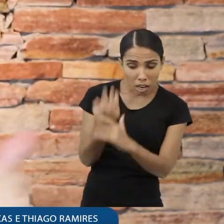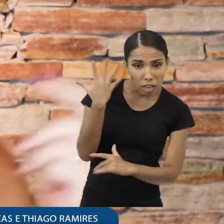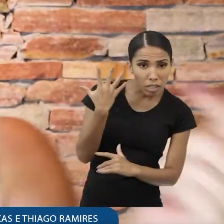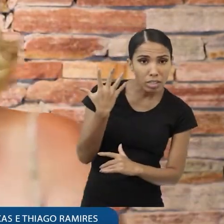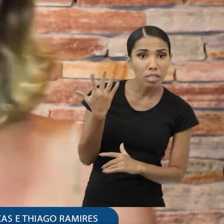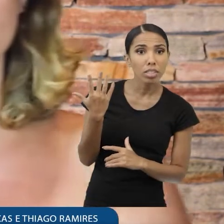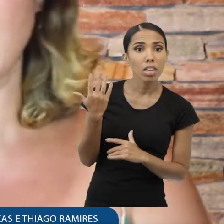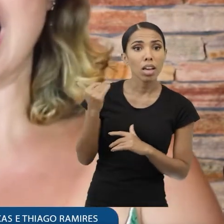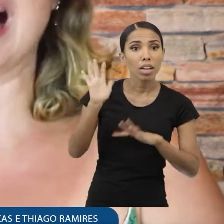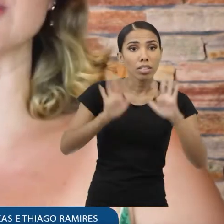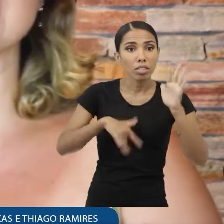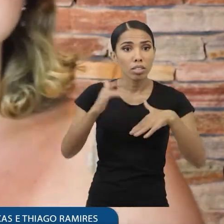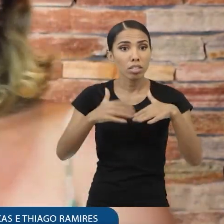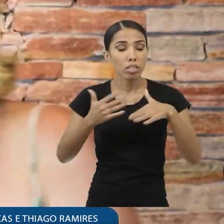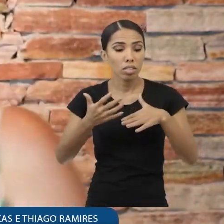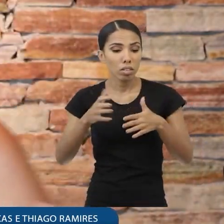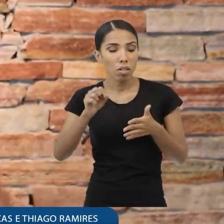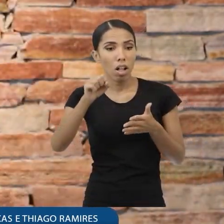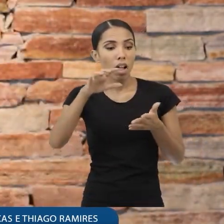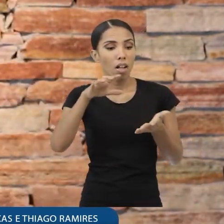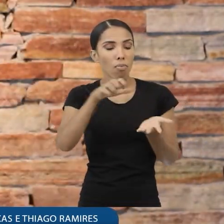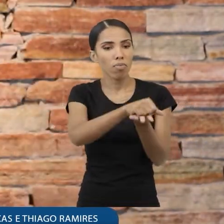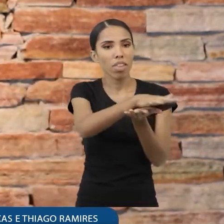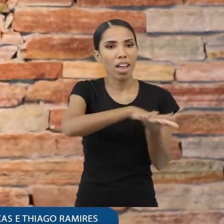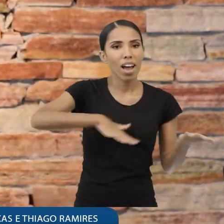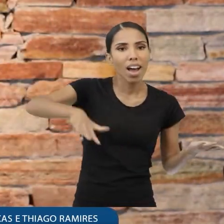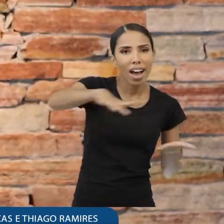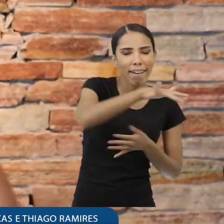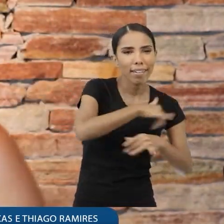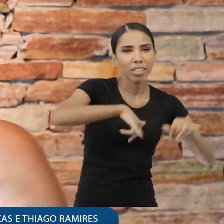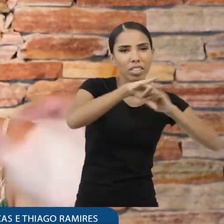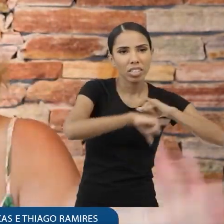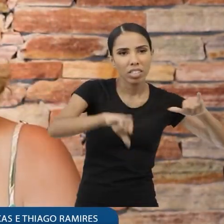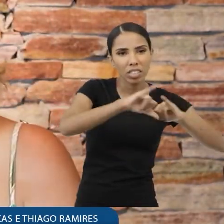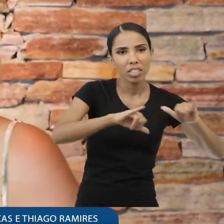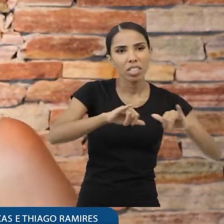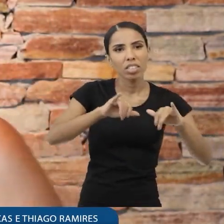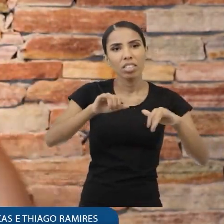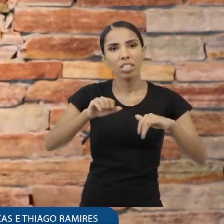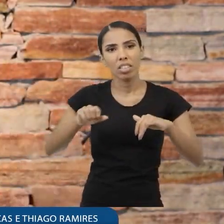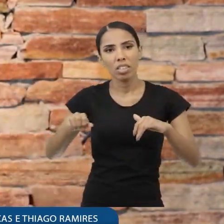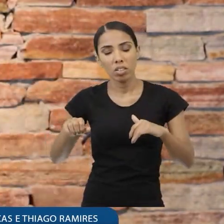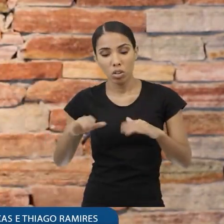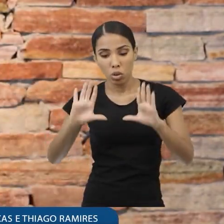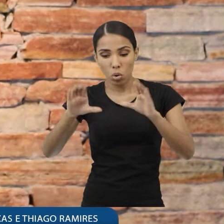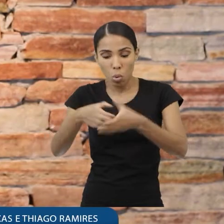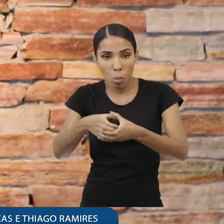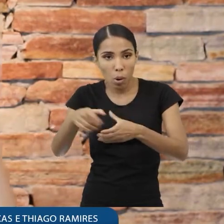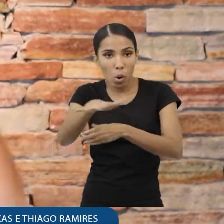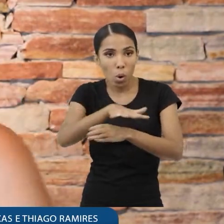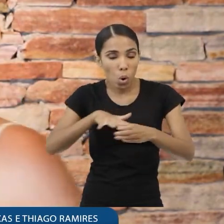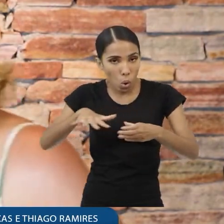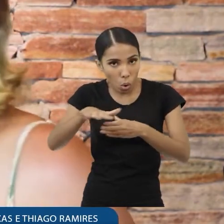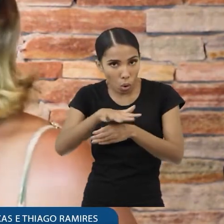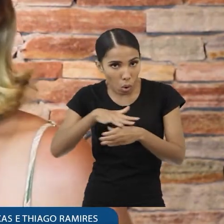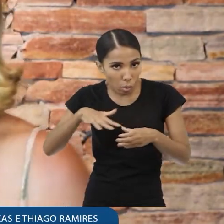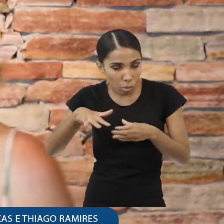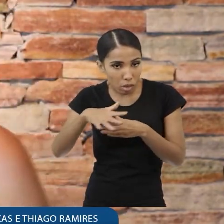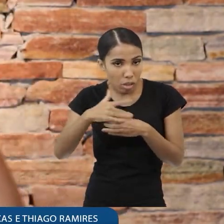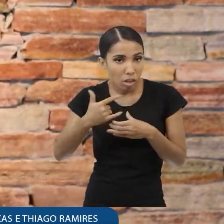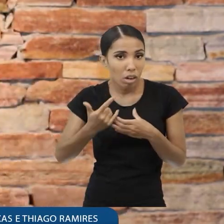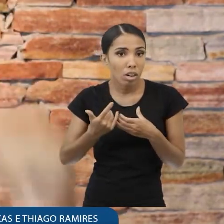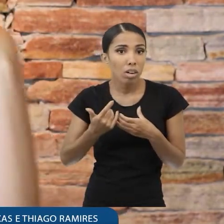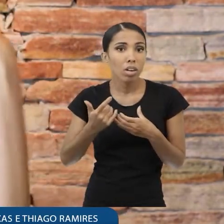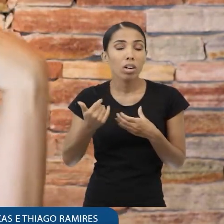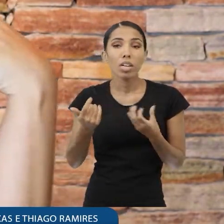quer lançar um produto, às vezes ele quer estar em determinado território, numa cidade, numa comunidade, num bairro. Às vezes